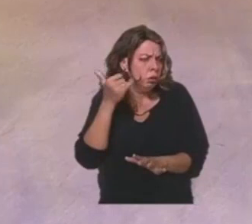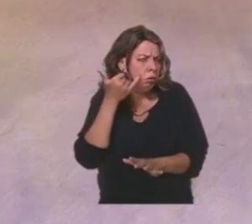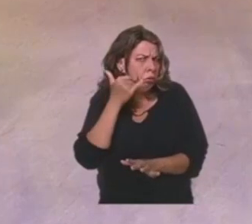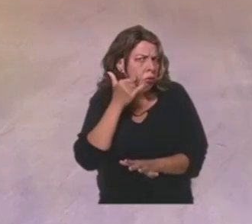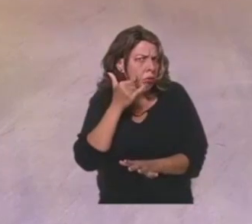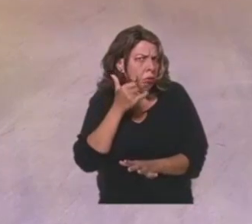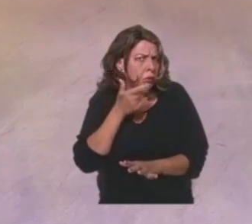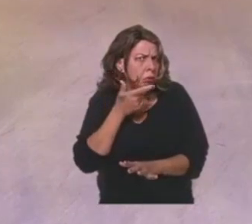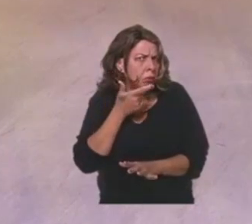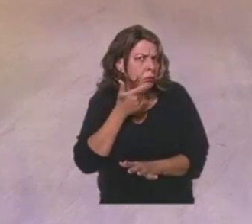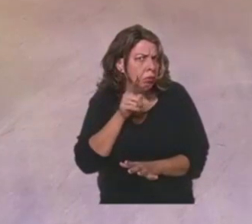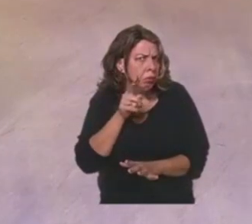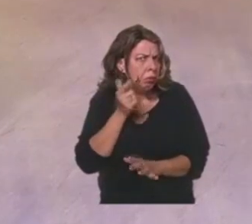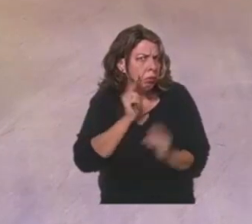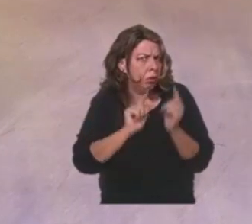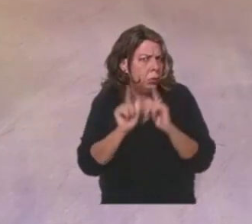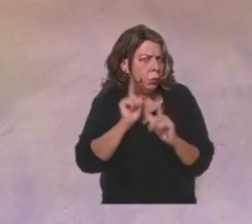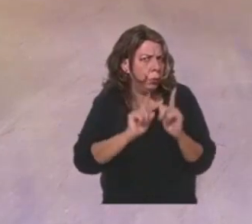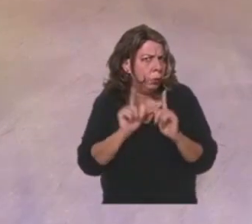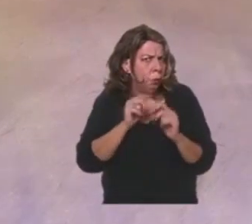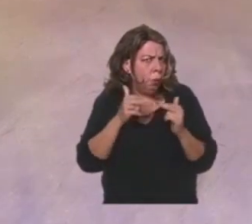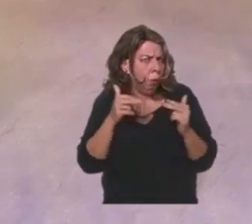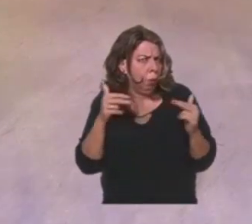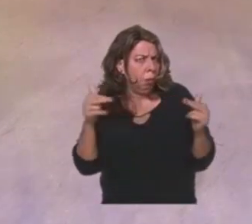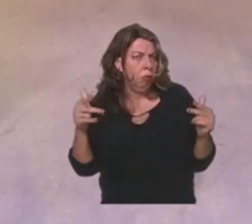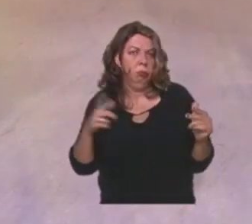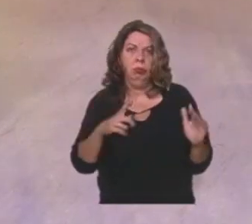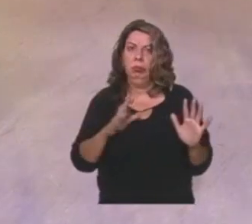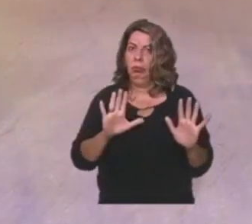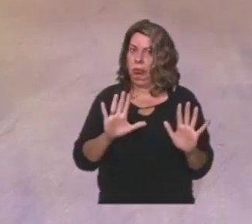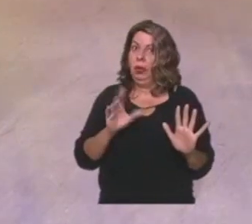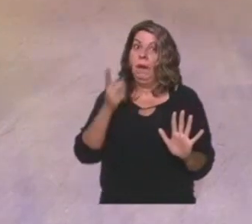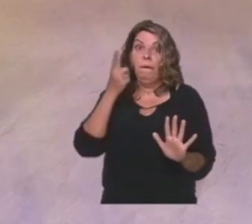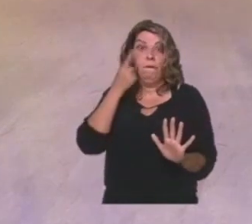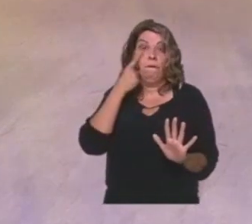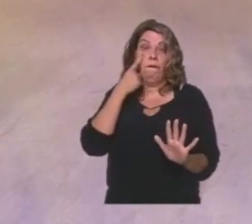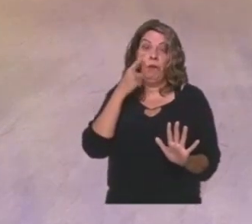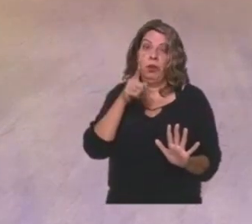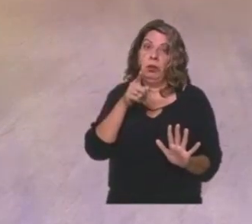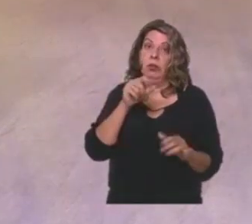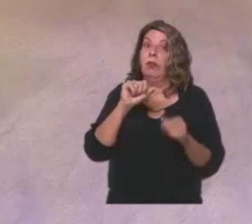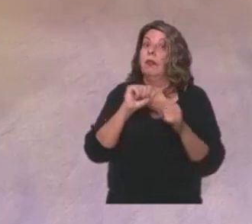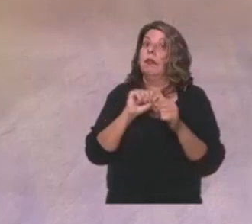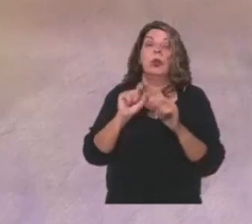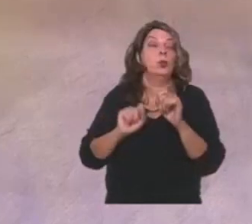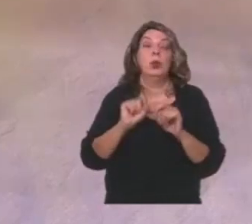alguém falando aí, ó, você foi contemplado, nananã, você diz, tá, eu vou ver aqui e tal. E aí, o que é que você